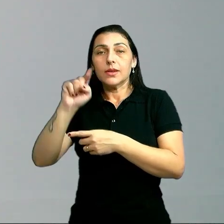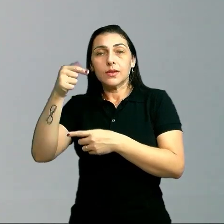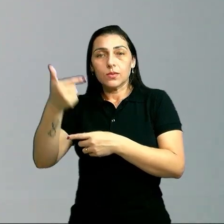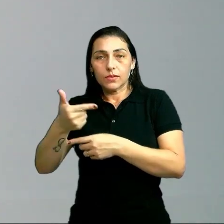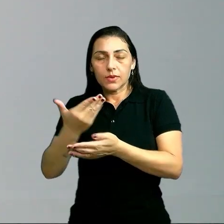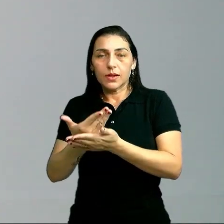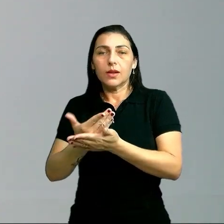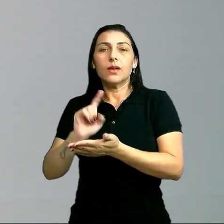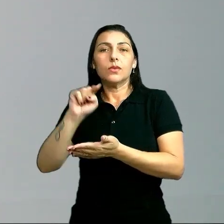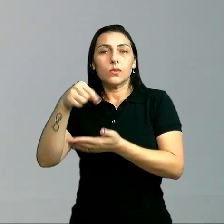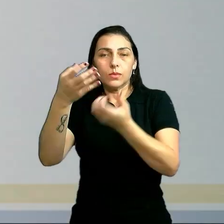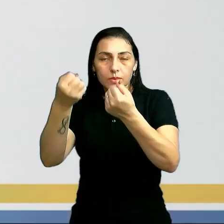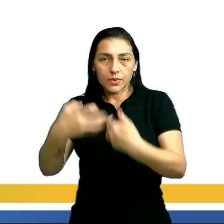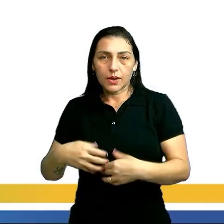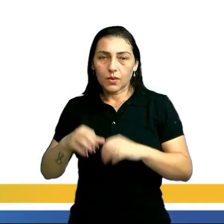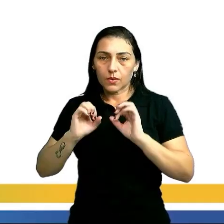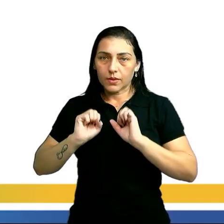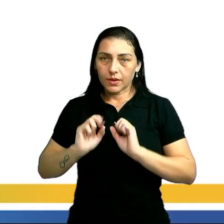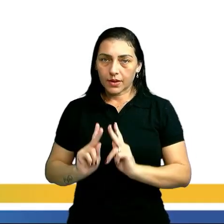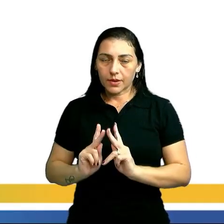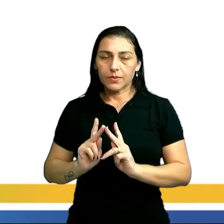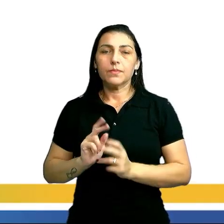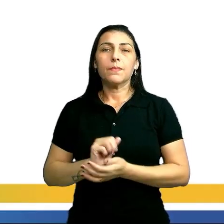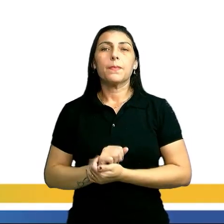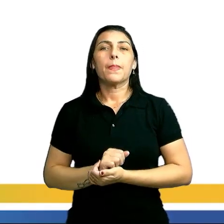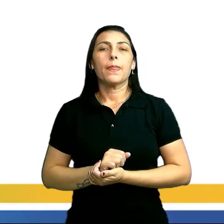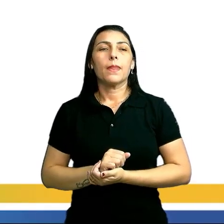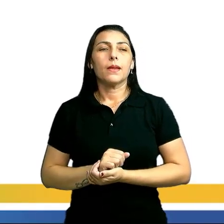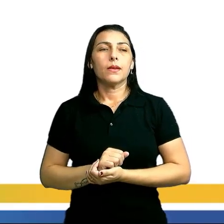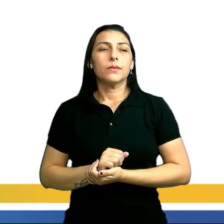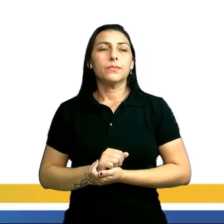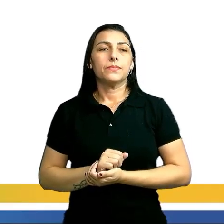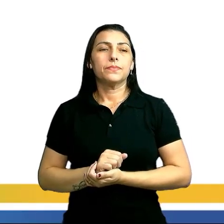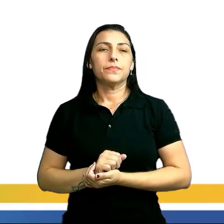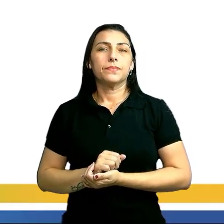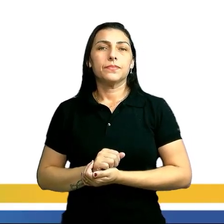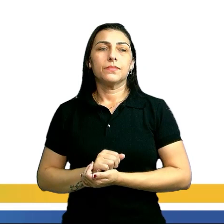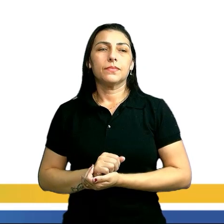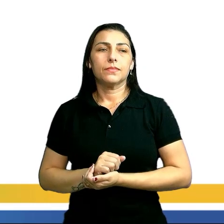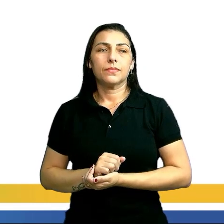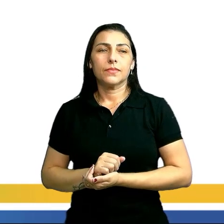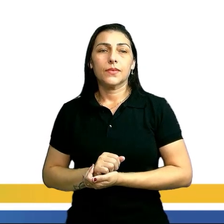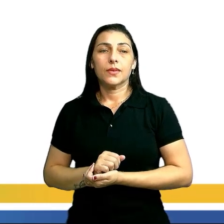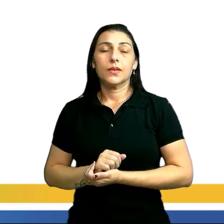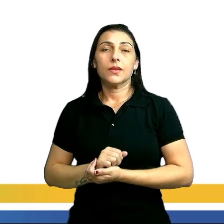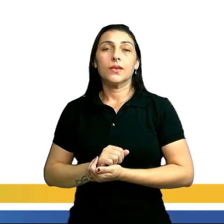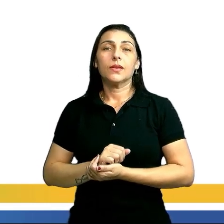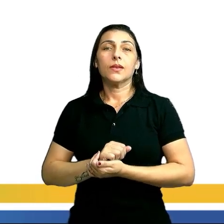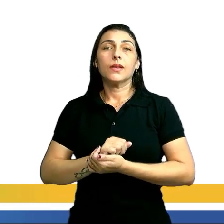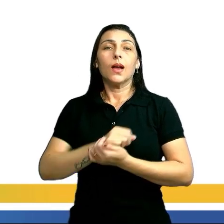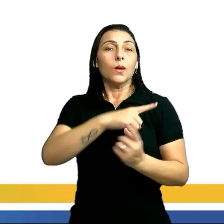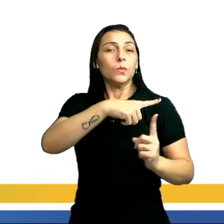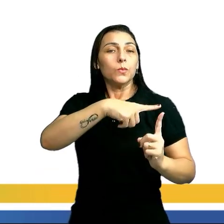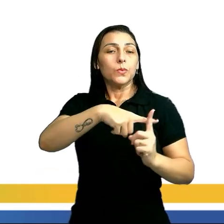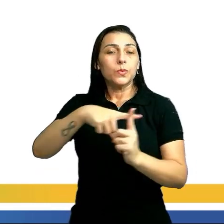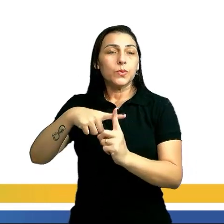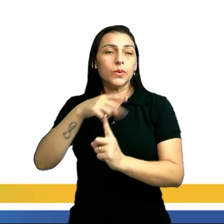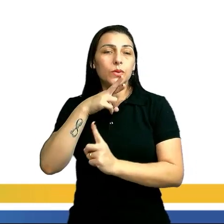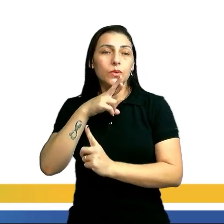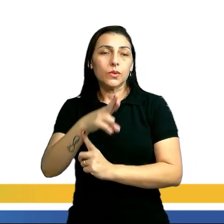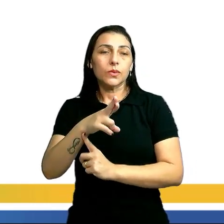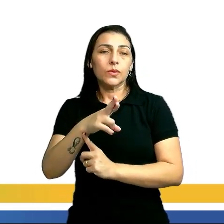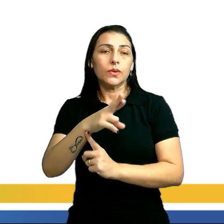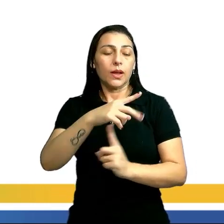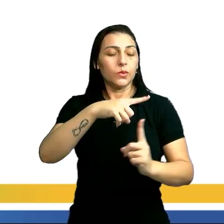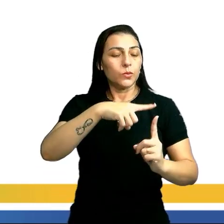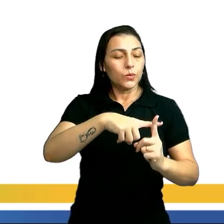de condensação, certinho? Então vamos lá comigo na tela. Então os polímeros de adição, eles são os resultados da